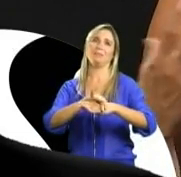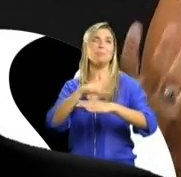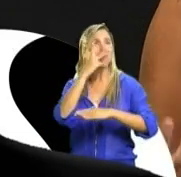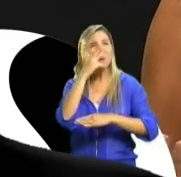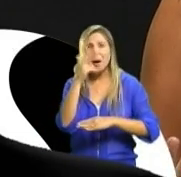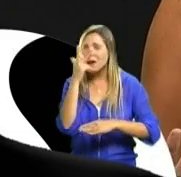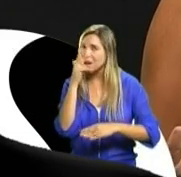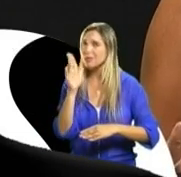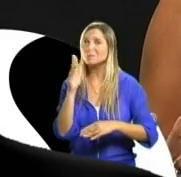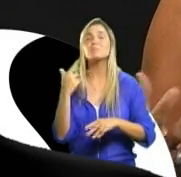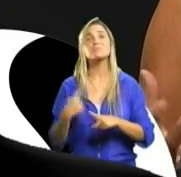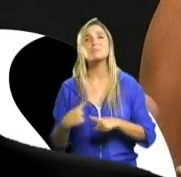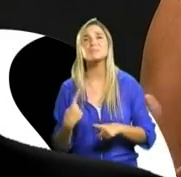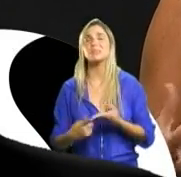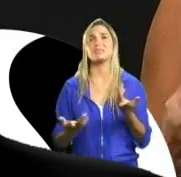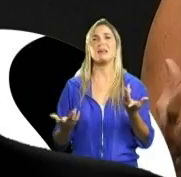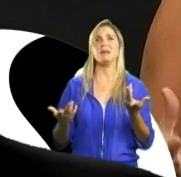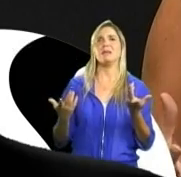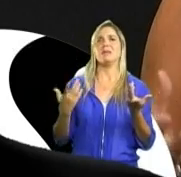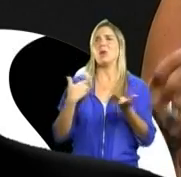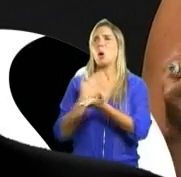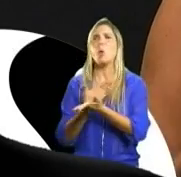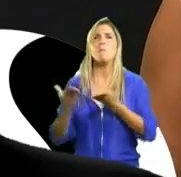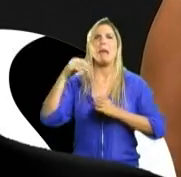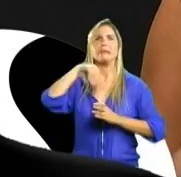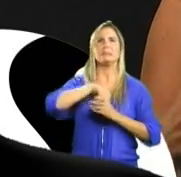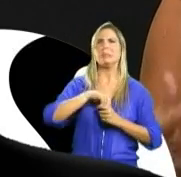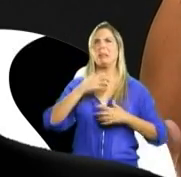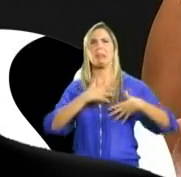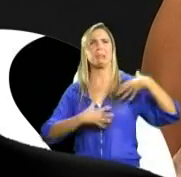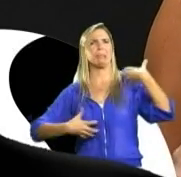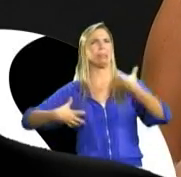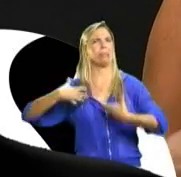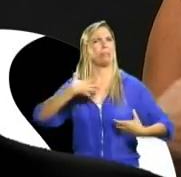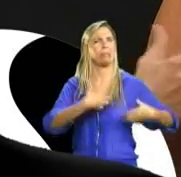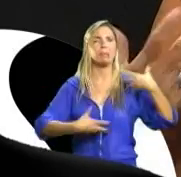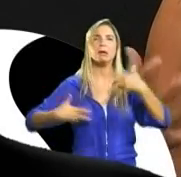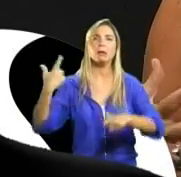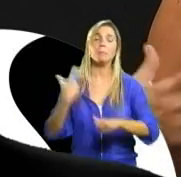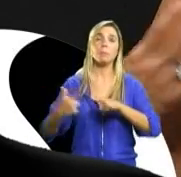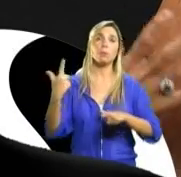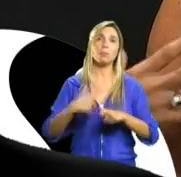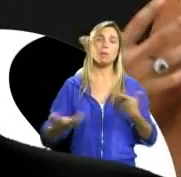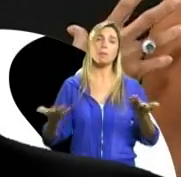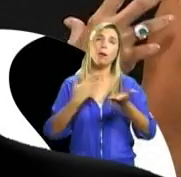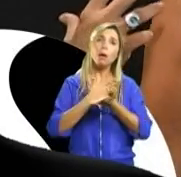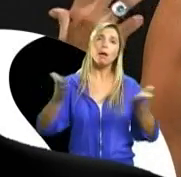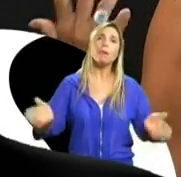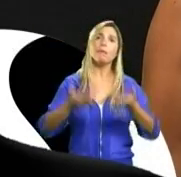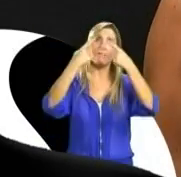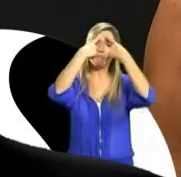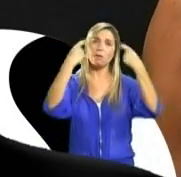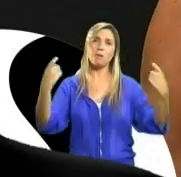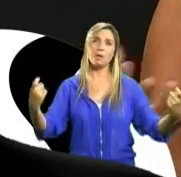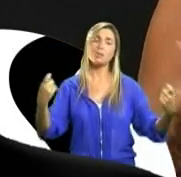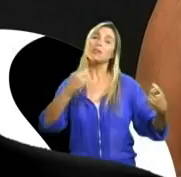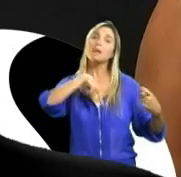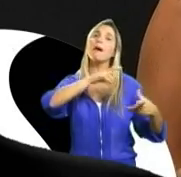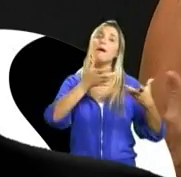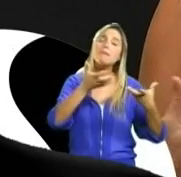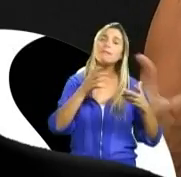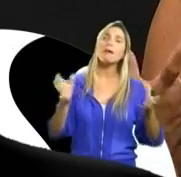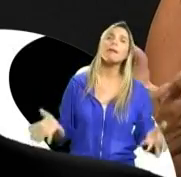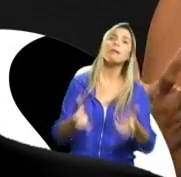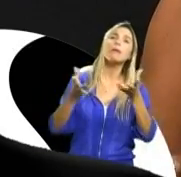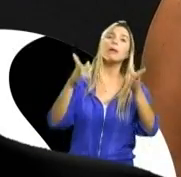foi pensado a Política Nacional de Prevenção a Violências, né, e Promoção da Cultura de Paz, que teve